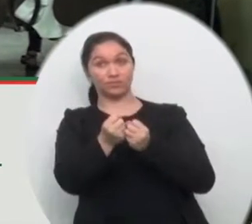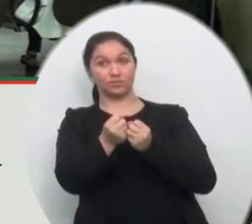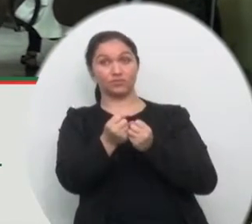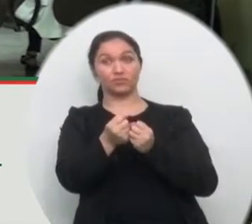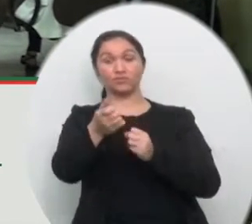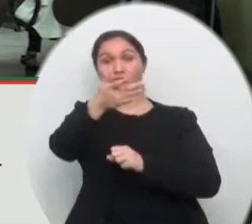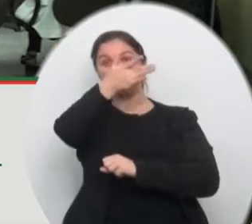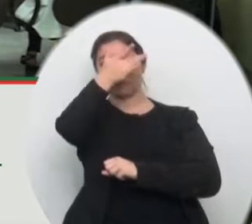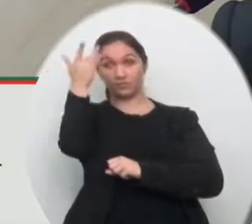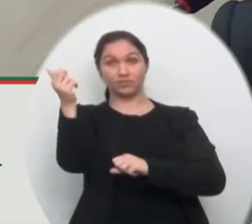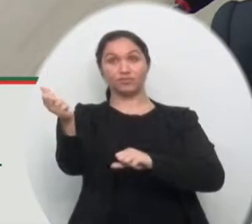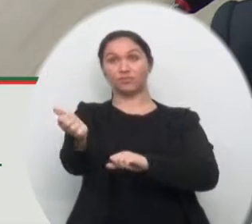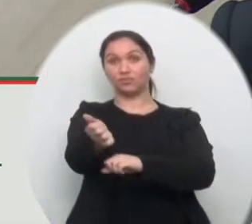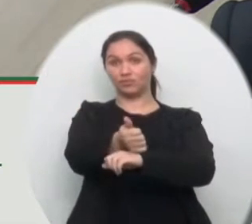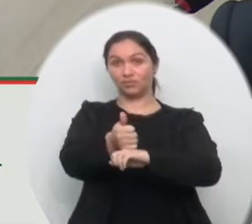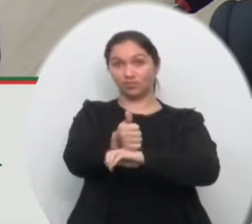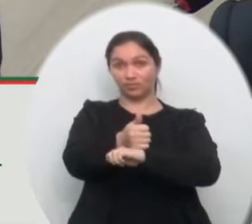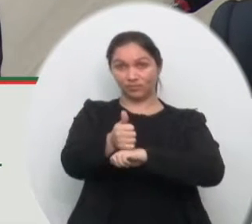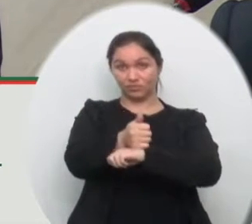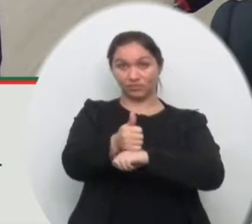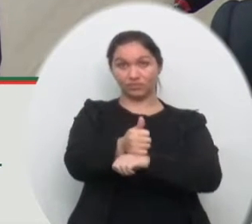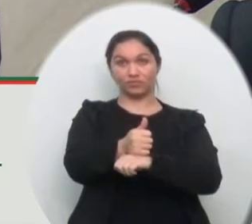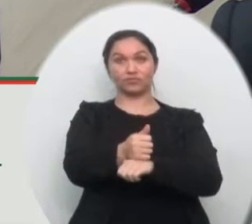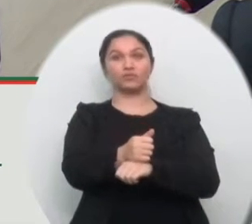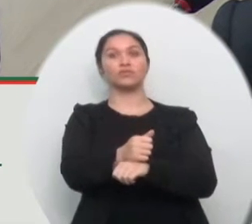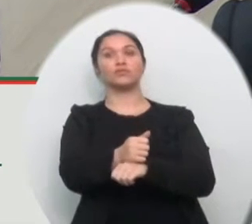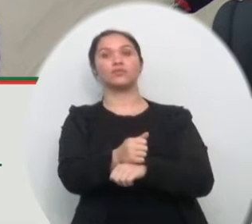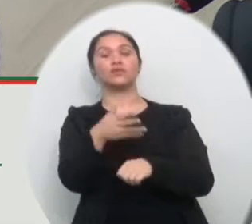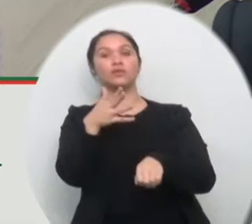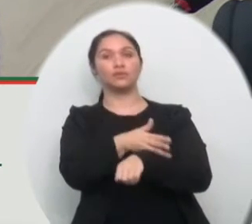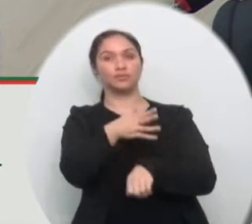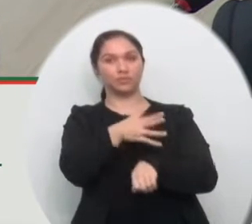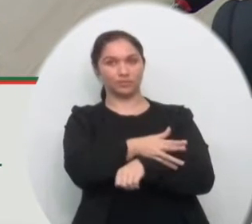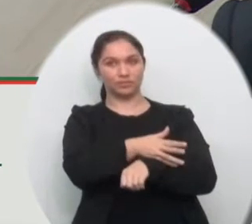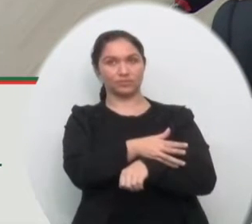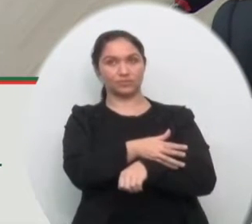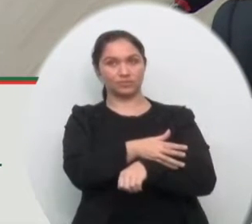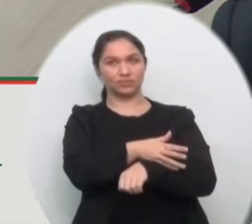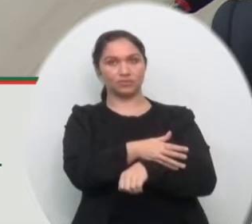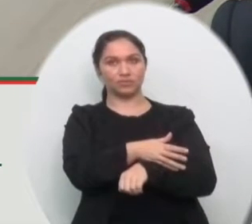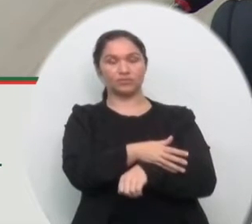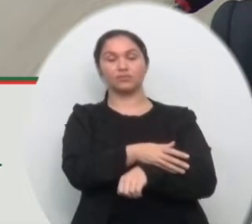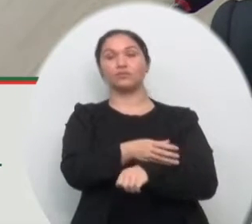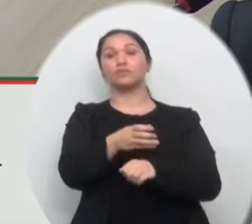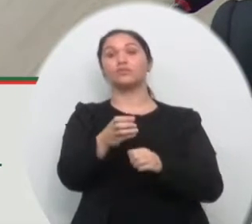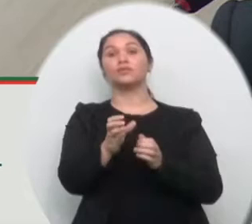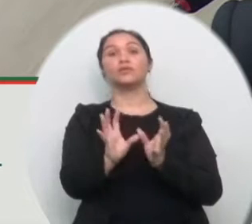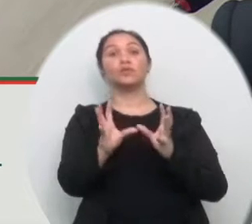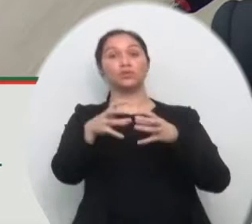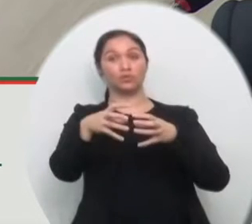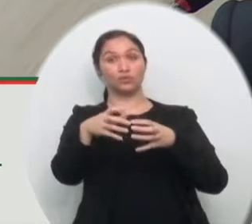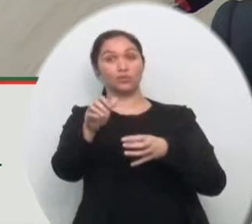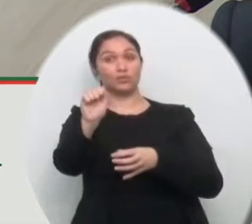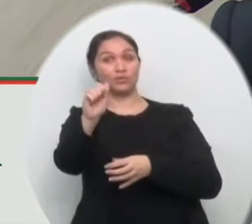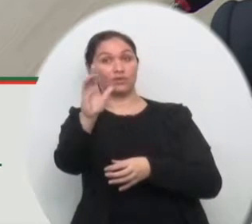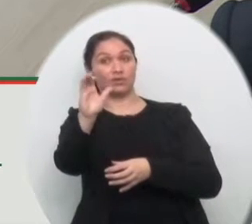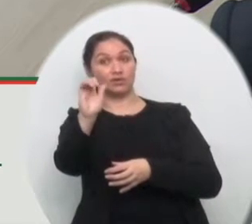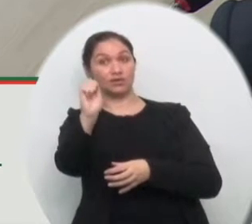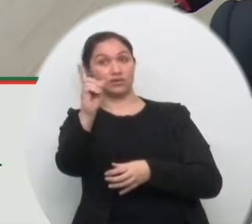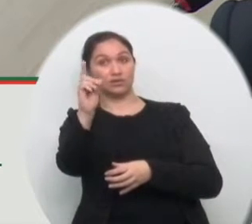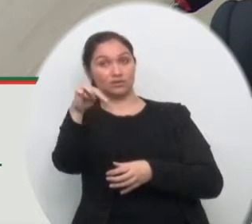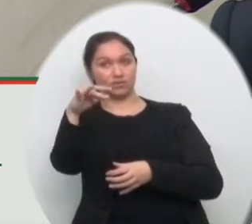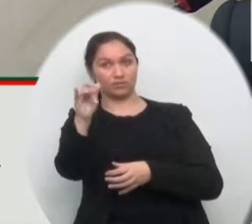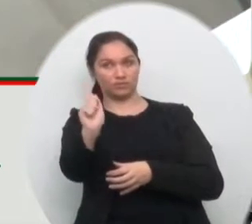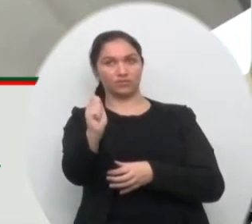academia. A Academia Catarinense de Odontologia tem o objetivo de resgatar a memória da odontologia catarinense